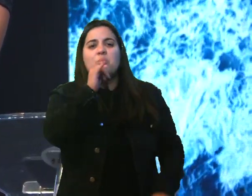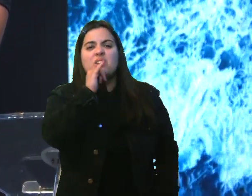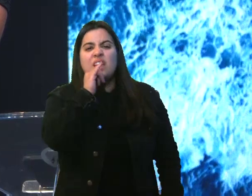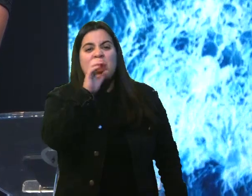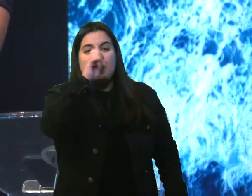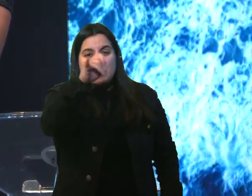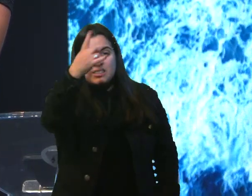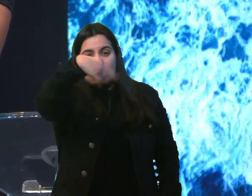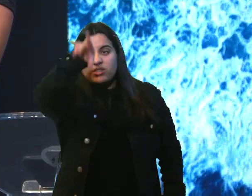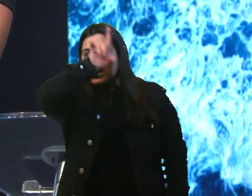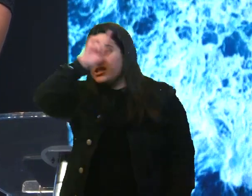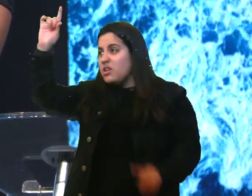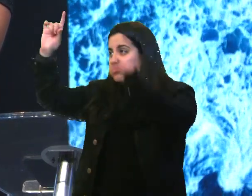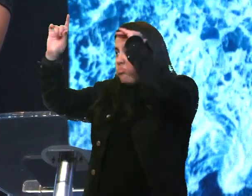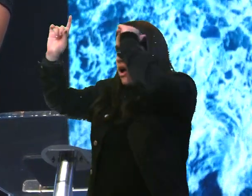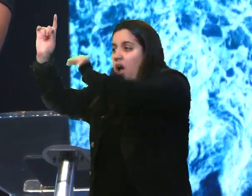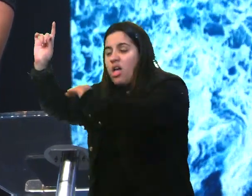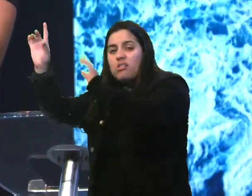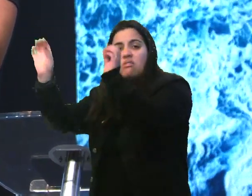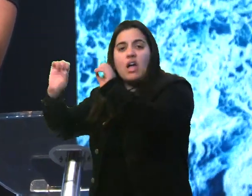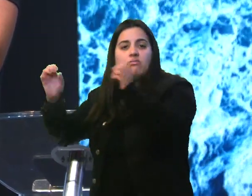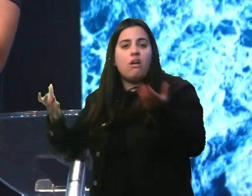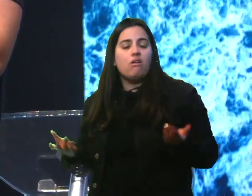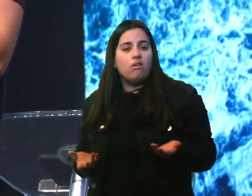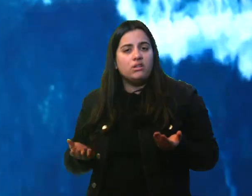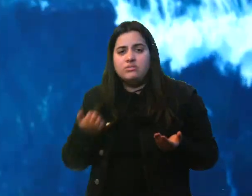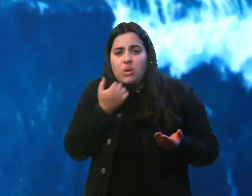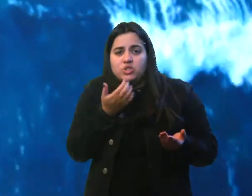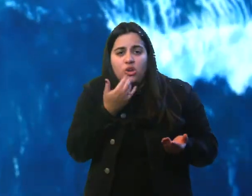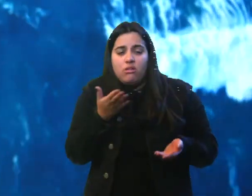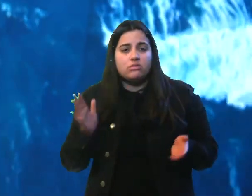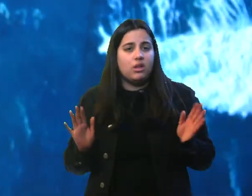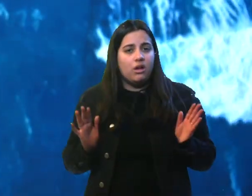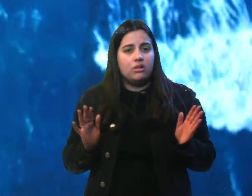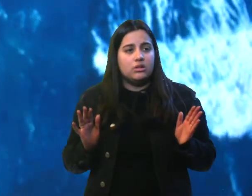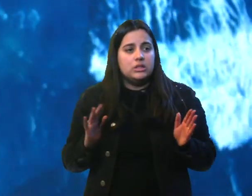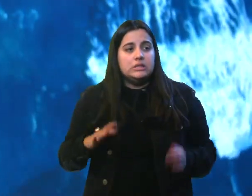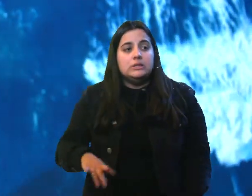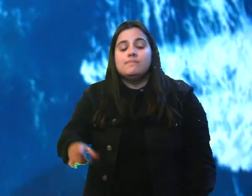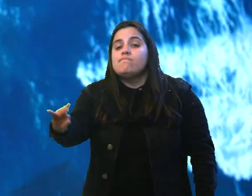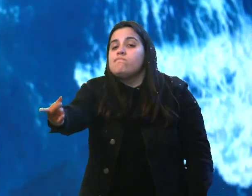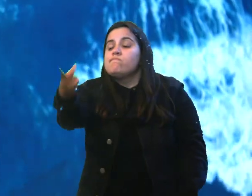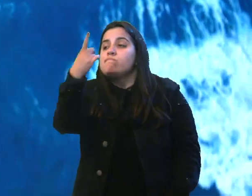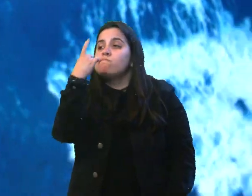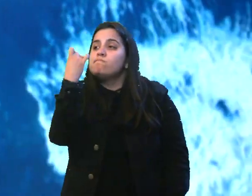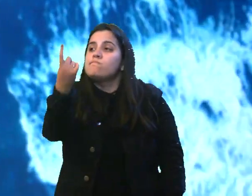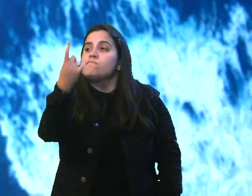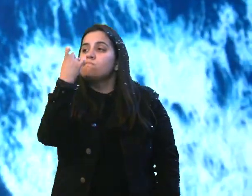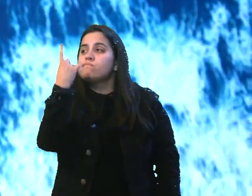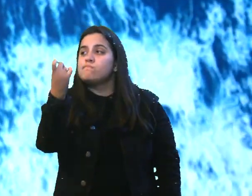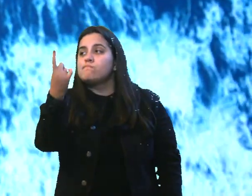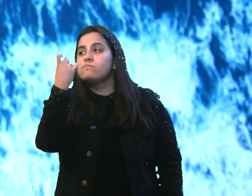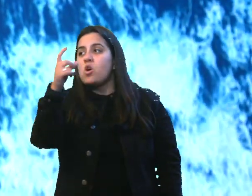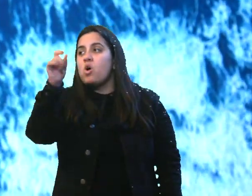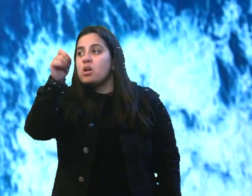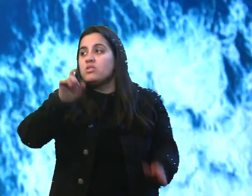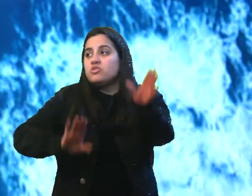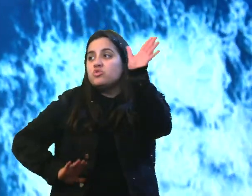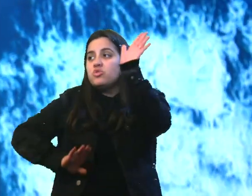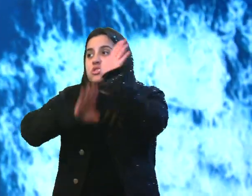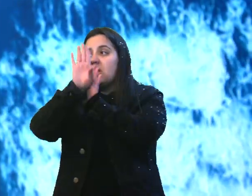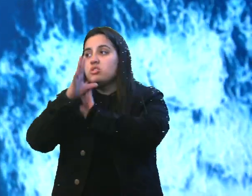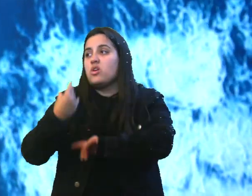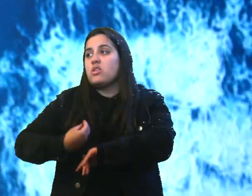está vivendo o que Deus planejou para você estar vivendo. O único parâmetro de sucesso na vida de um